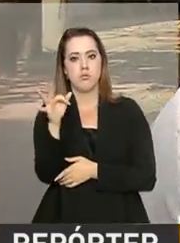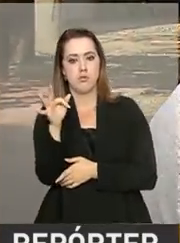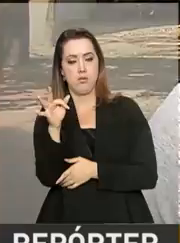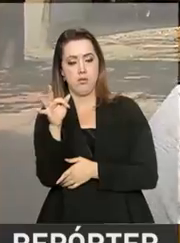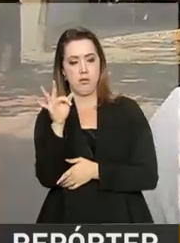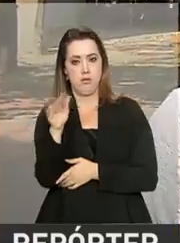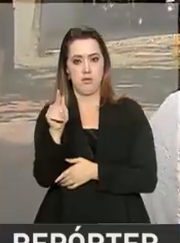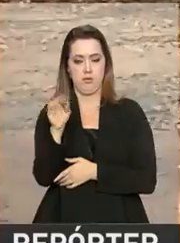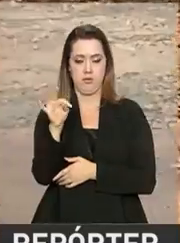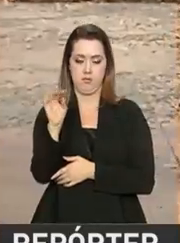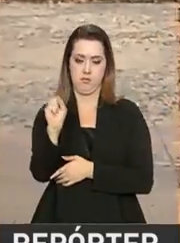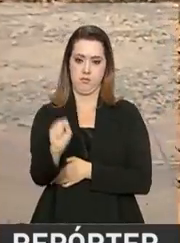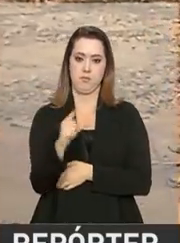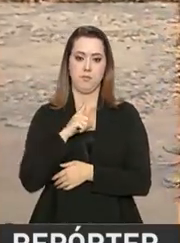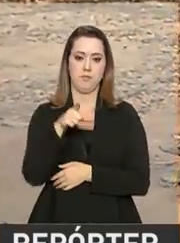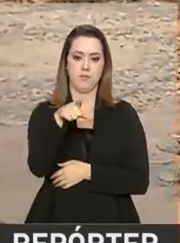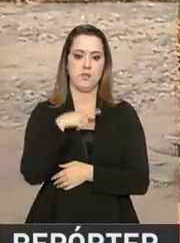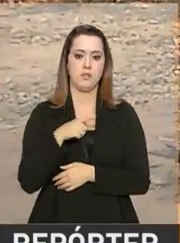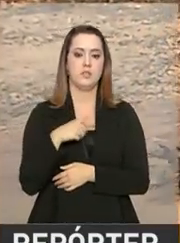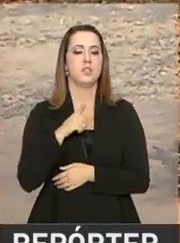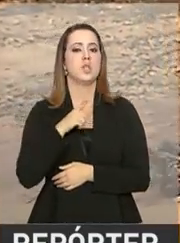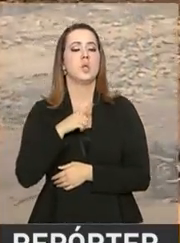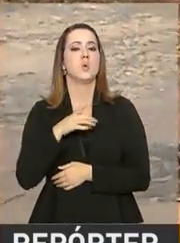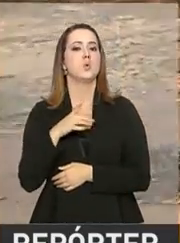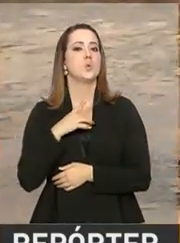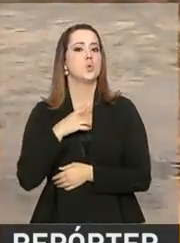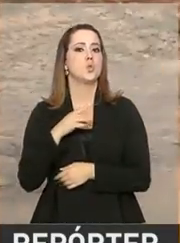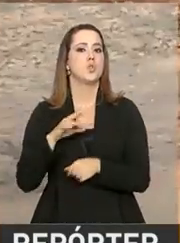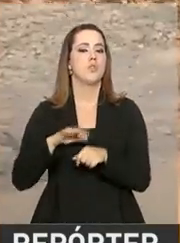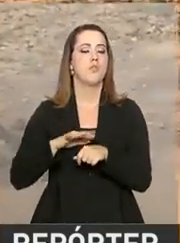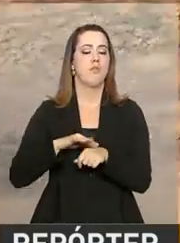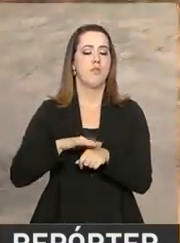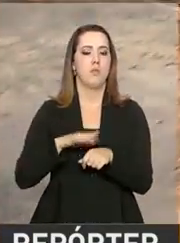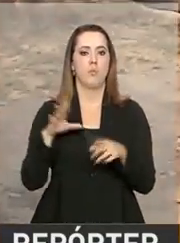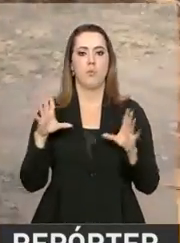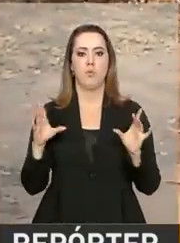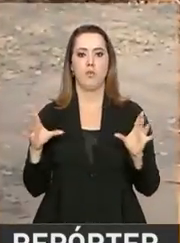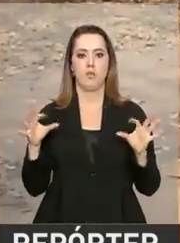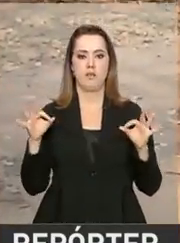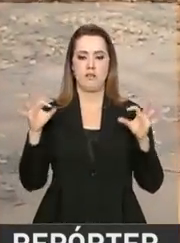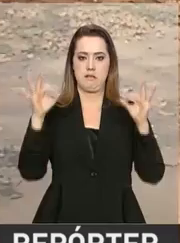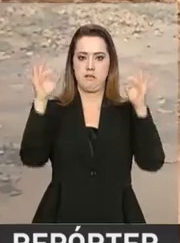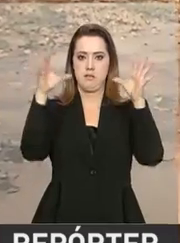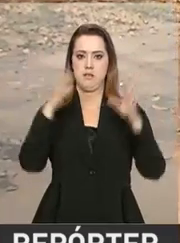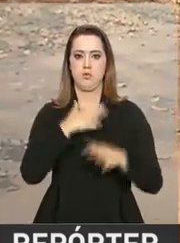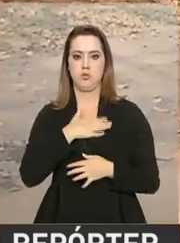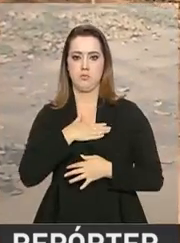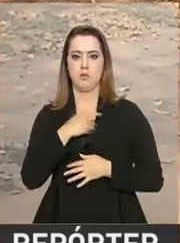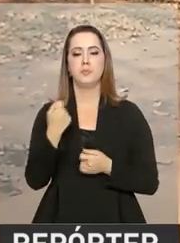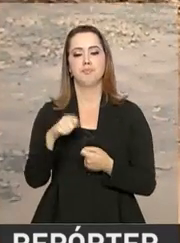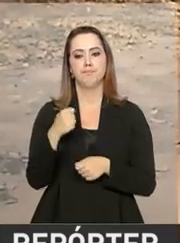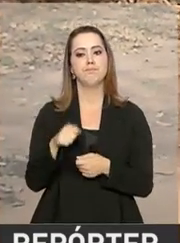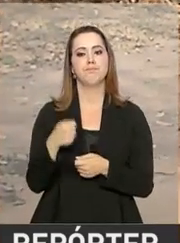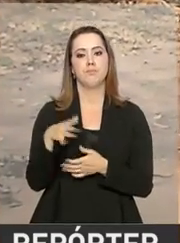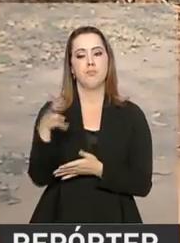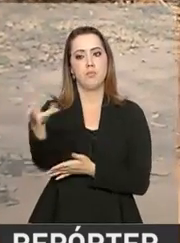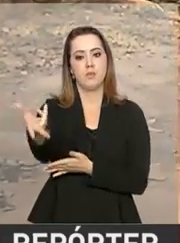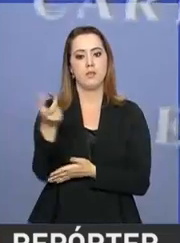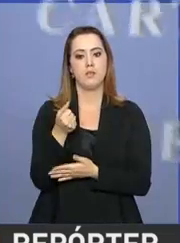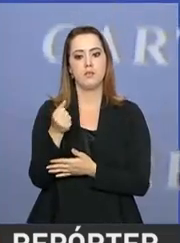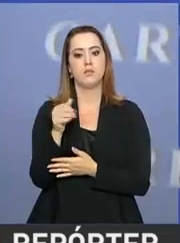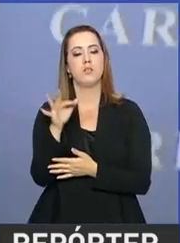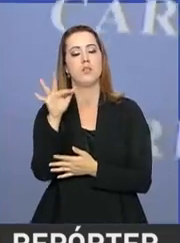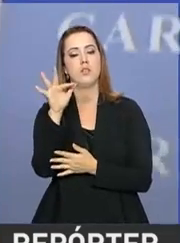empresa e acabei de entrar em outra. Fui diagnosticada com câncer de mama, aí eu saquei o